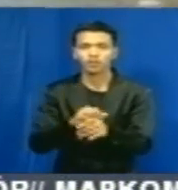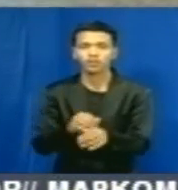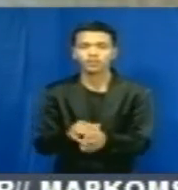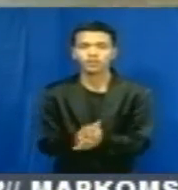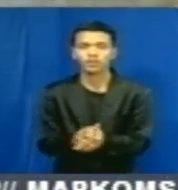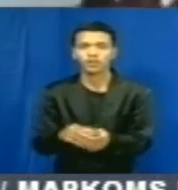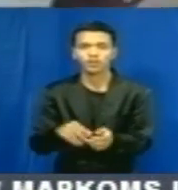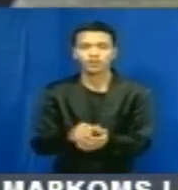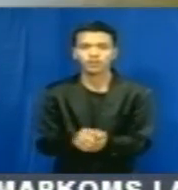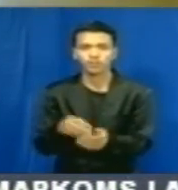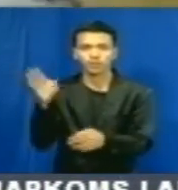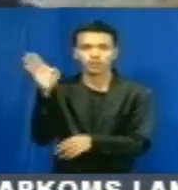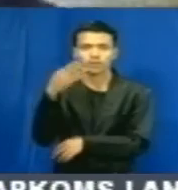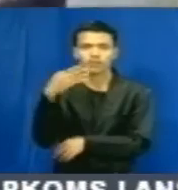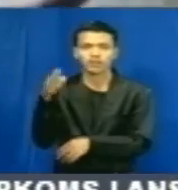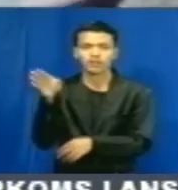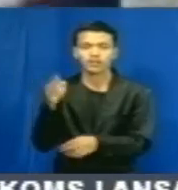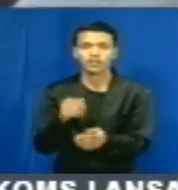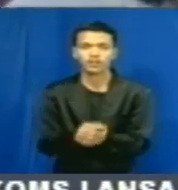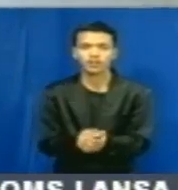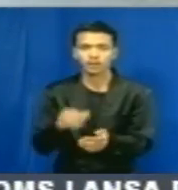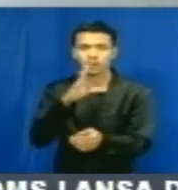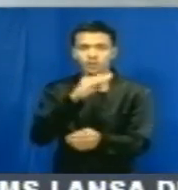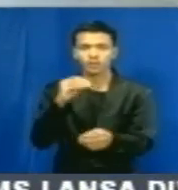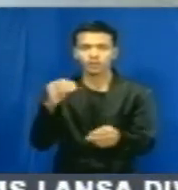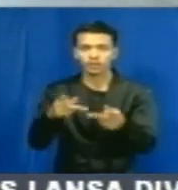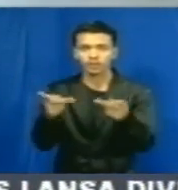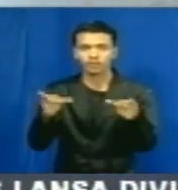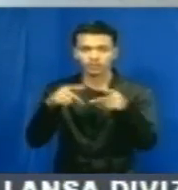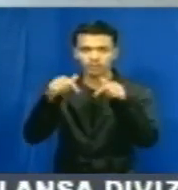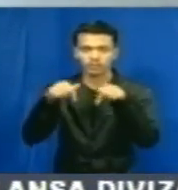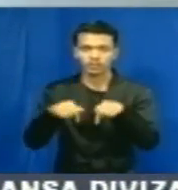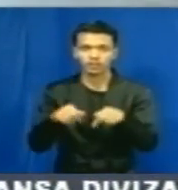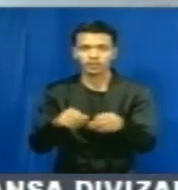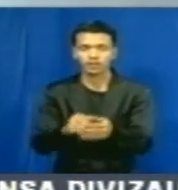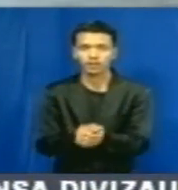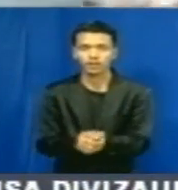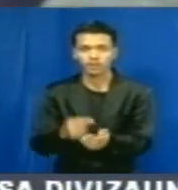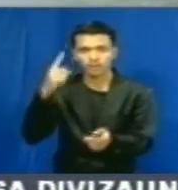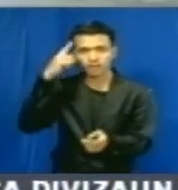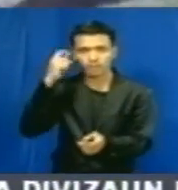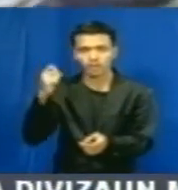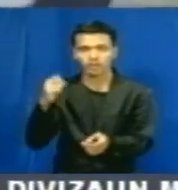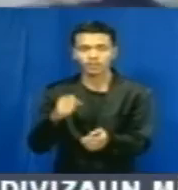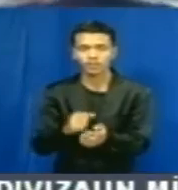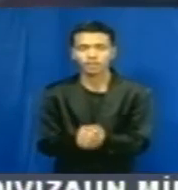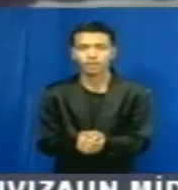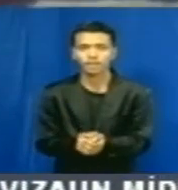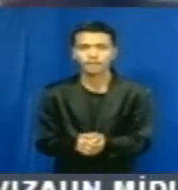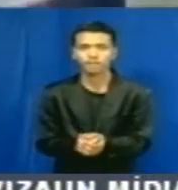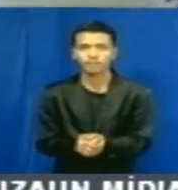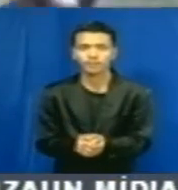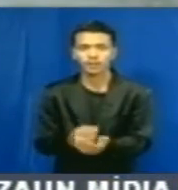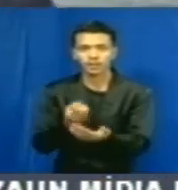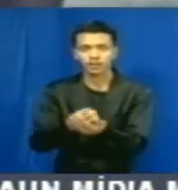nomos niki a ne be mak ia lagu itu ni nyelara. Tambah itu ni, am rekop hansa nyeri